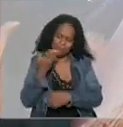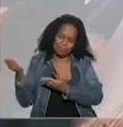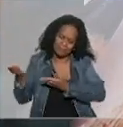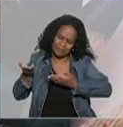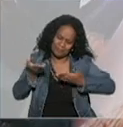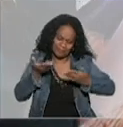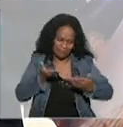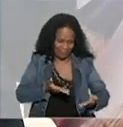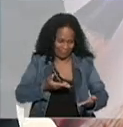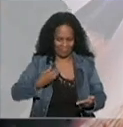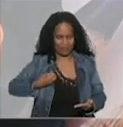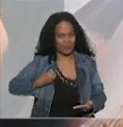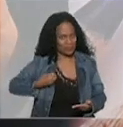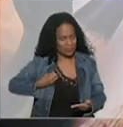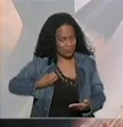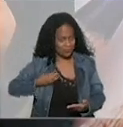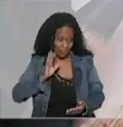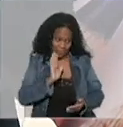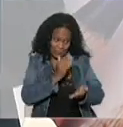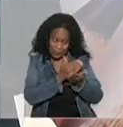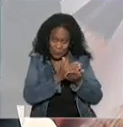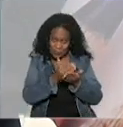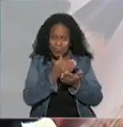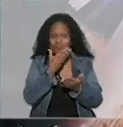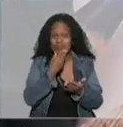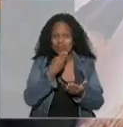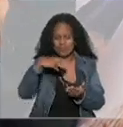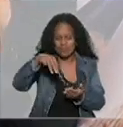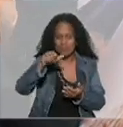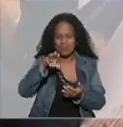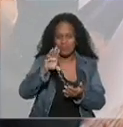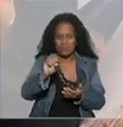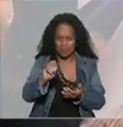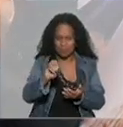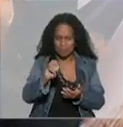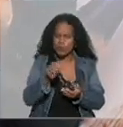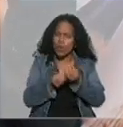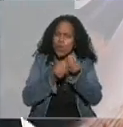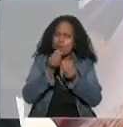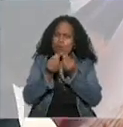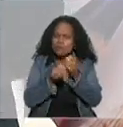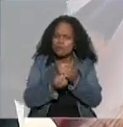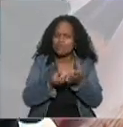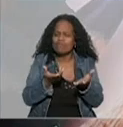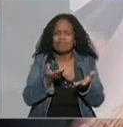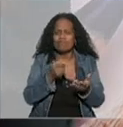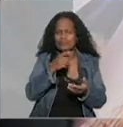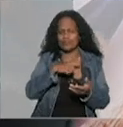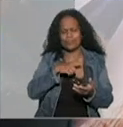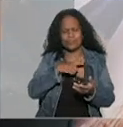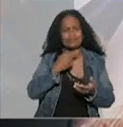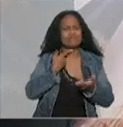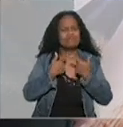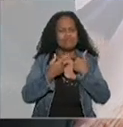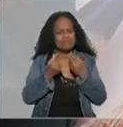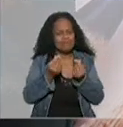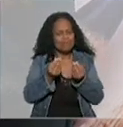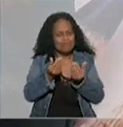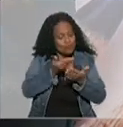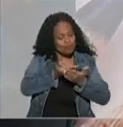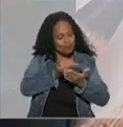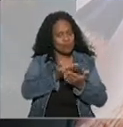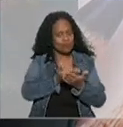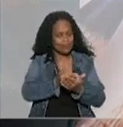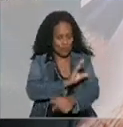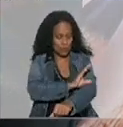nossa cultura a gente não ouve falar muito. Achei muito interessante a proposta da escola. A Paula já esteve aqui falando